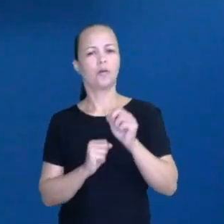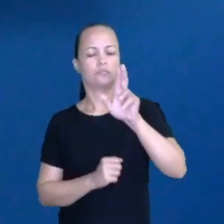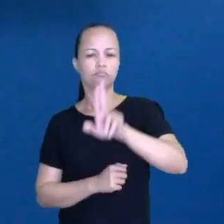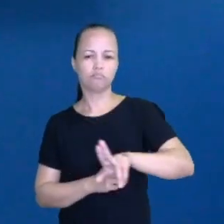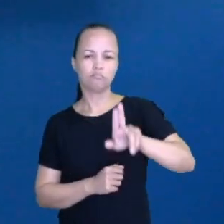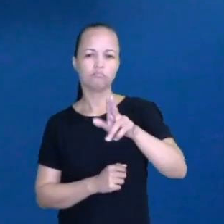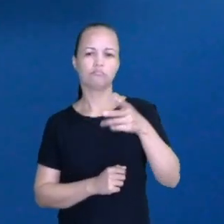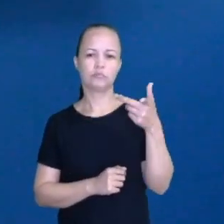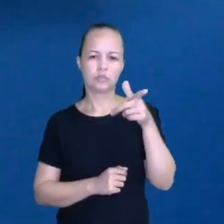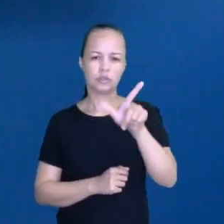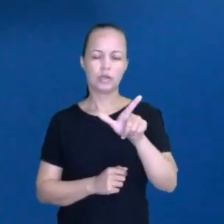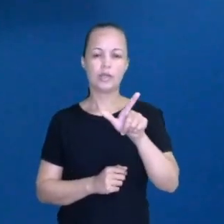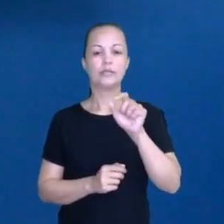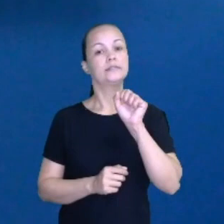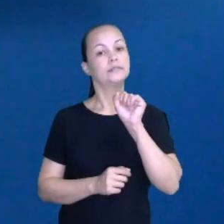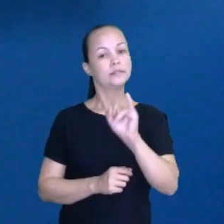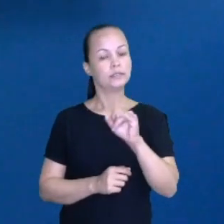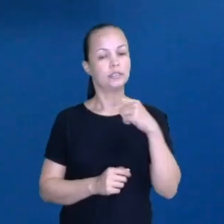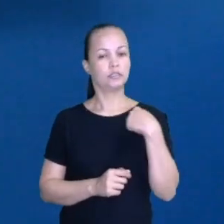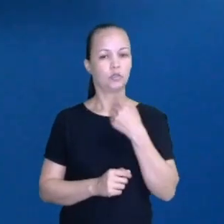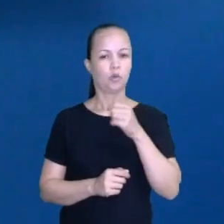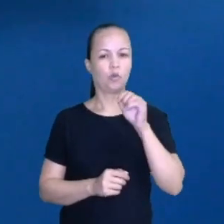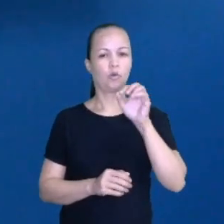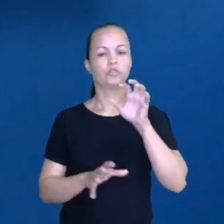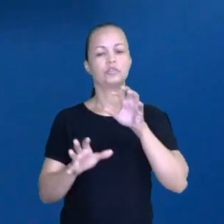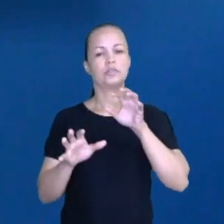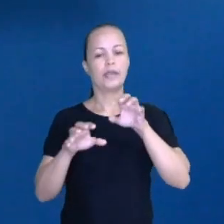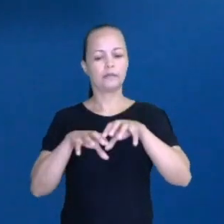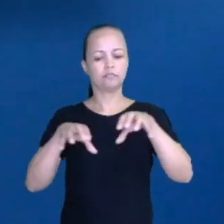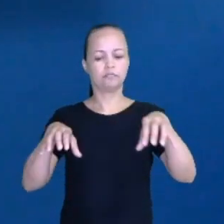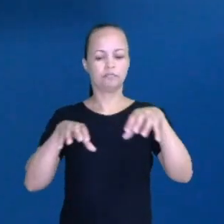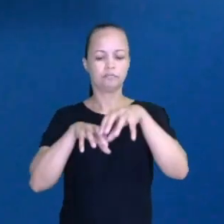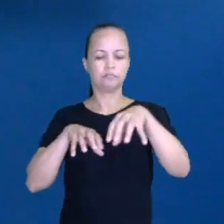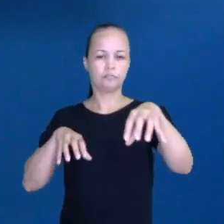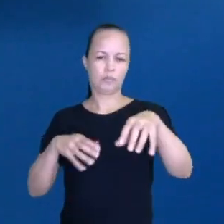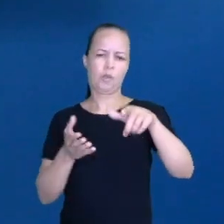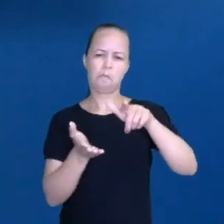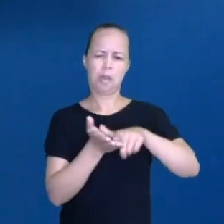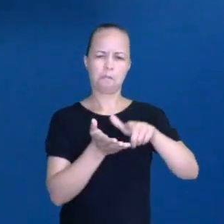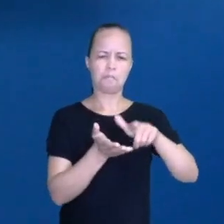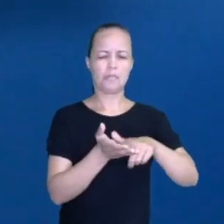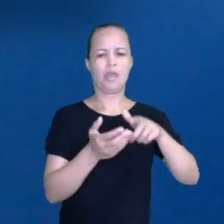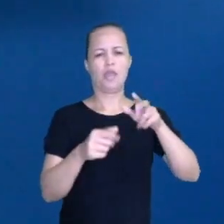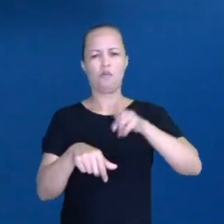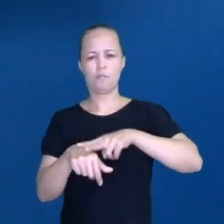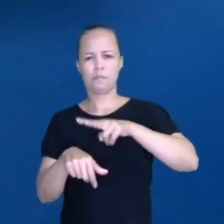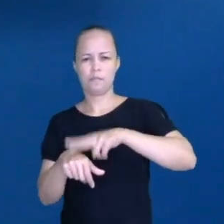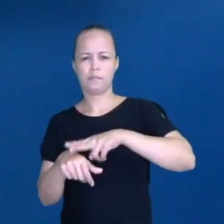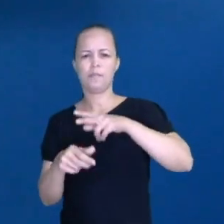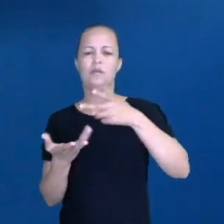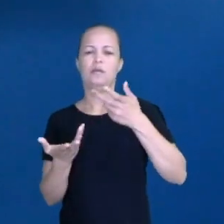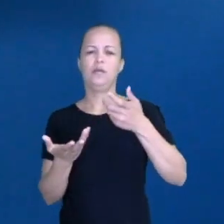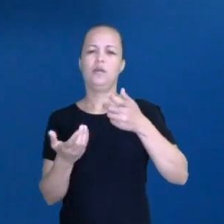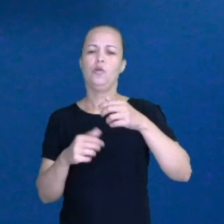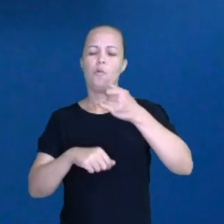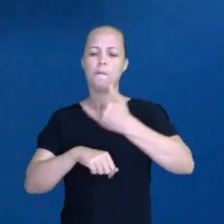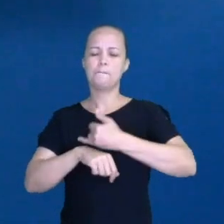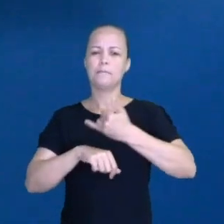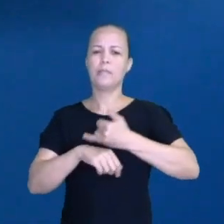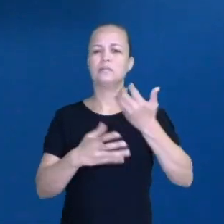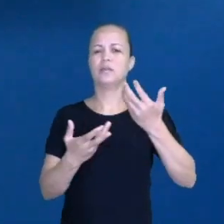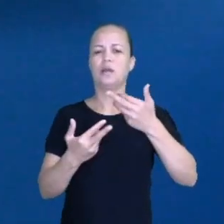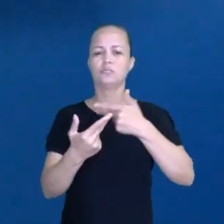se a gente separa o que é papel, o que é plástico, o que é vidro, o que é metal, porque